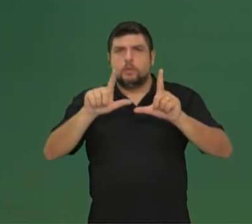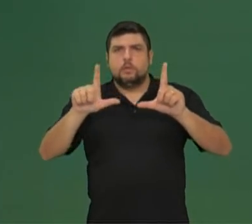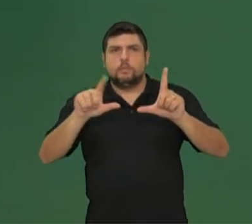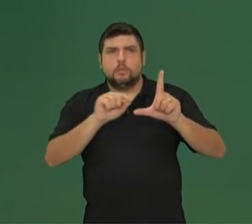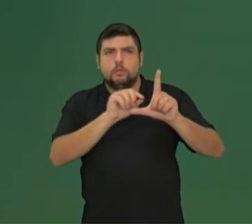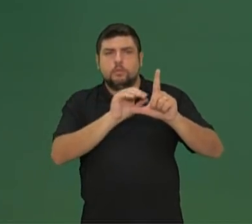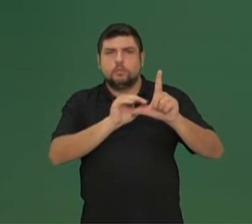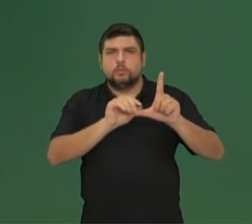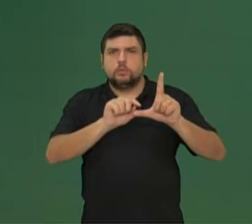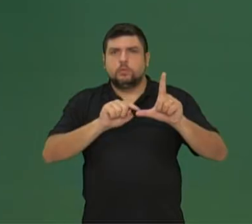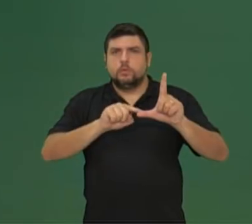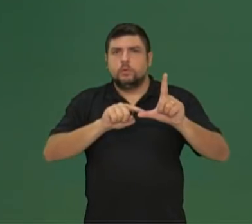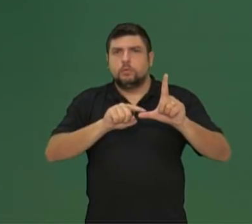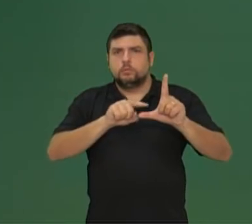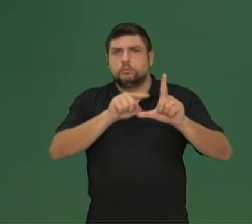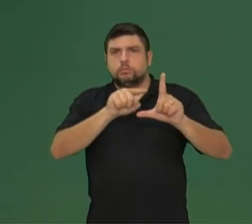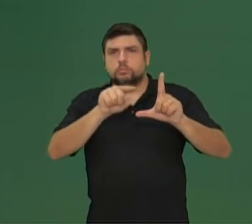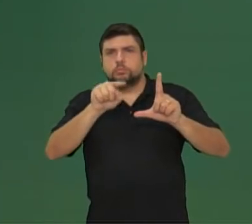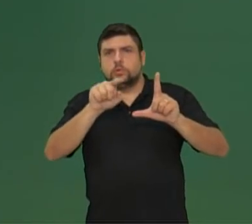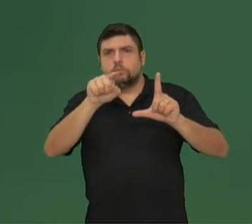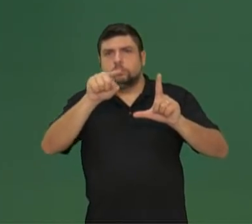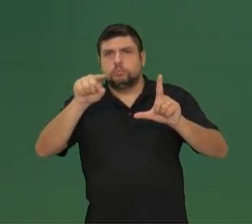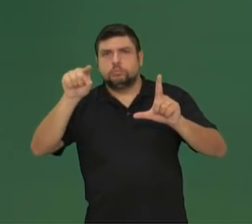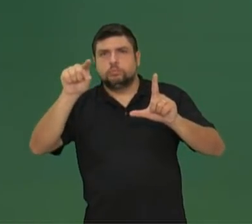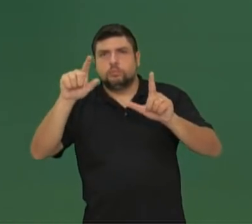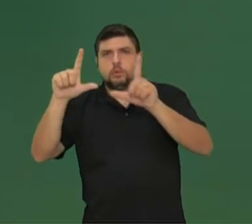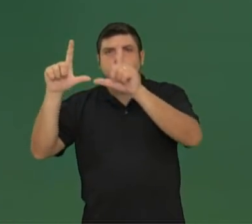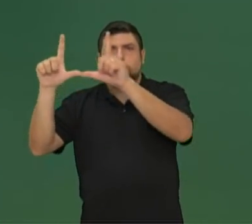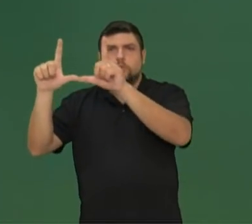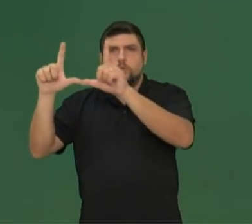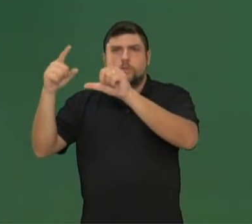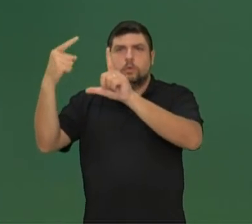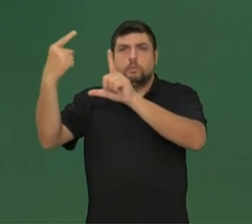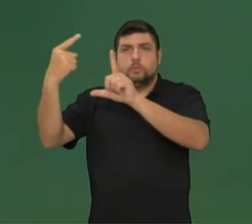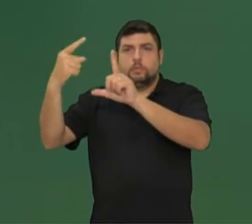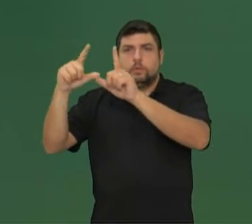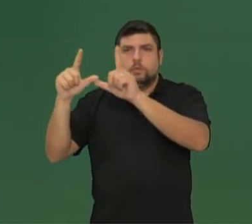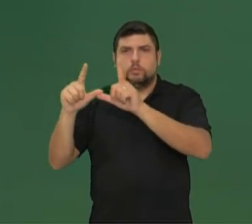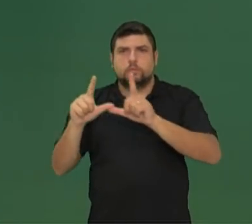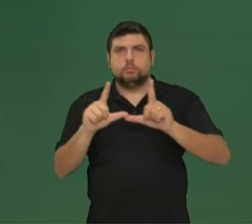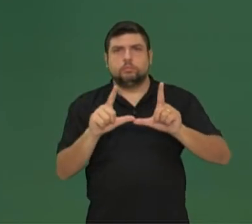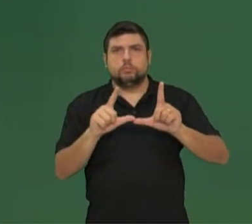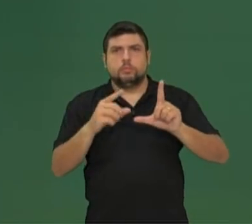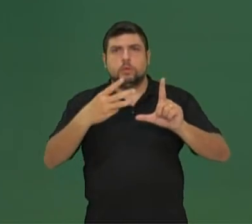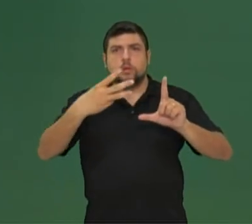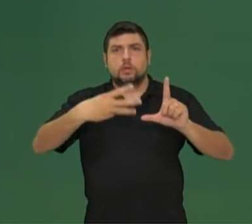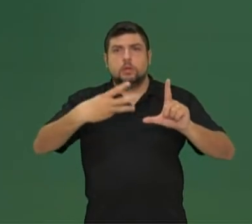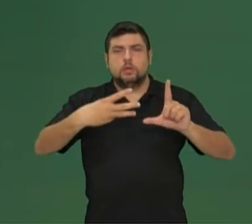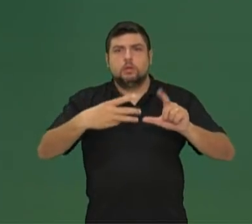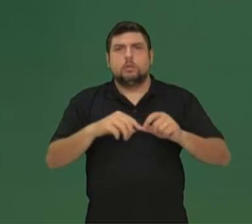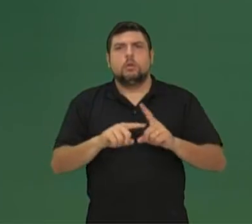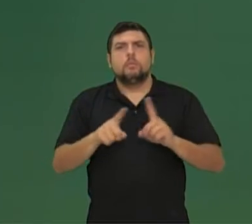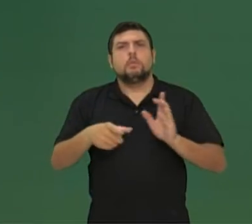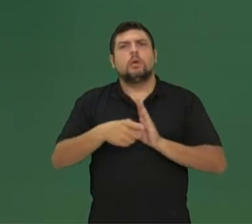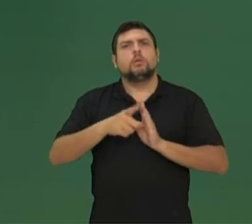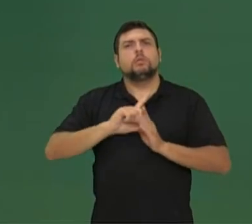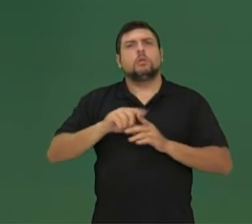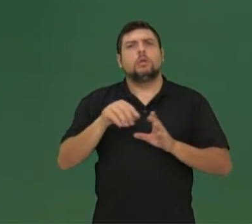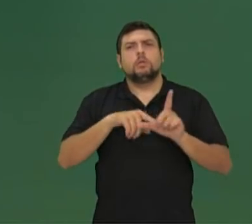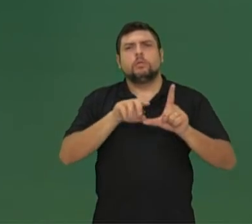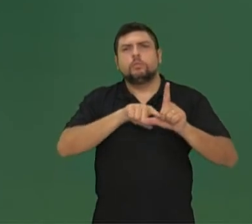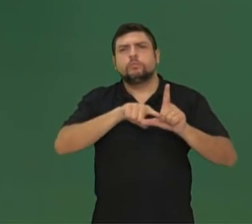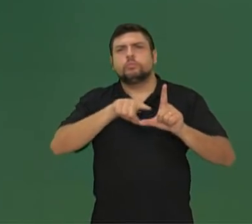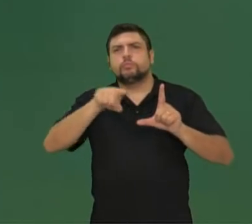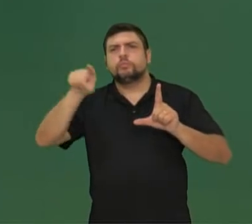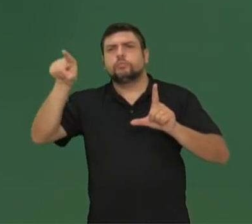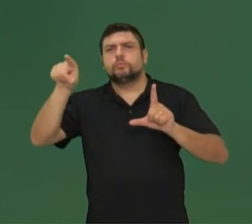ela está onde? No terceiro quadrante. Ai, professora, mas ela não tem mais aquele aspecto que a gente estudou já hoje. É isso